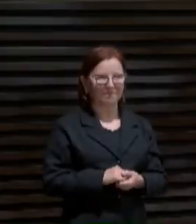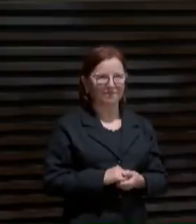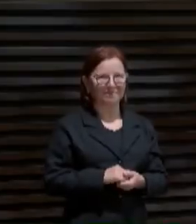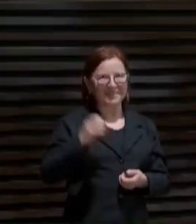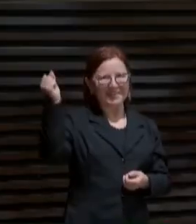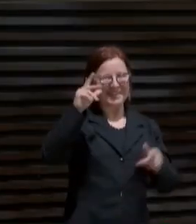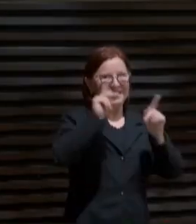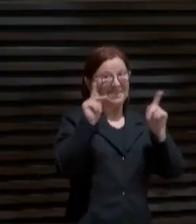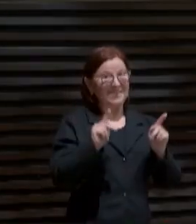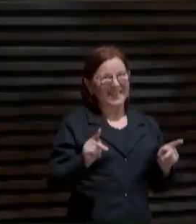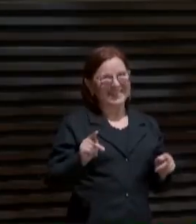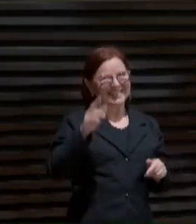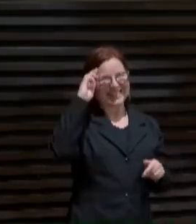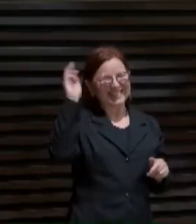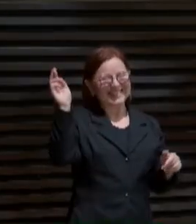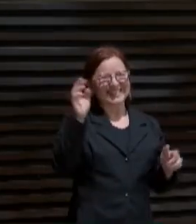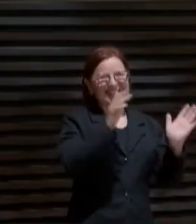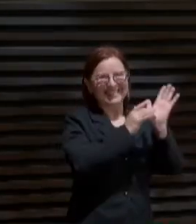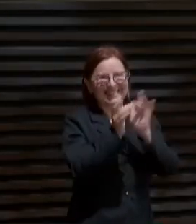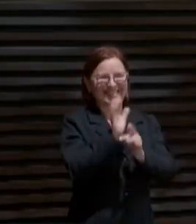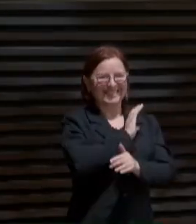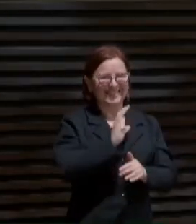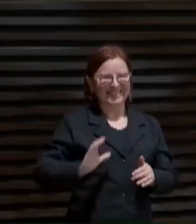graça e a paz do Senhor Jesus Cristo